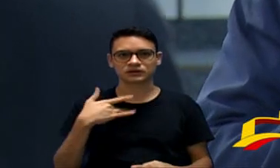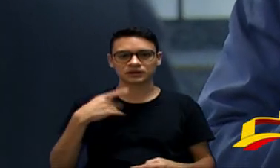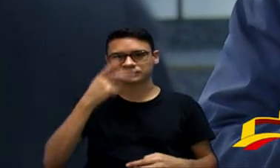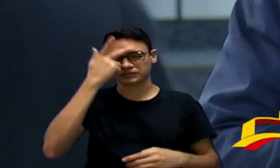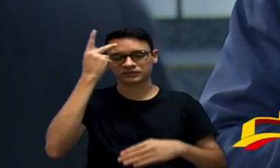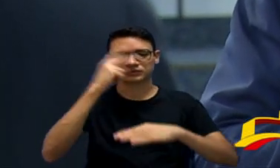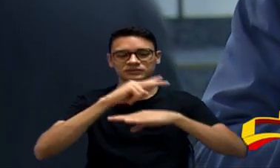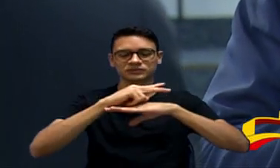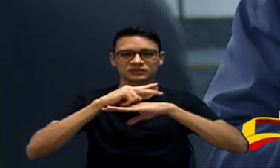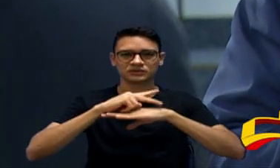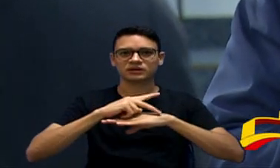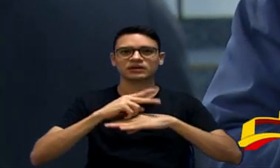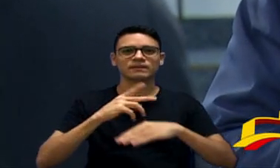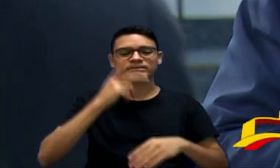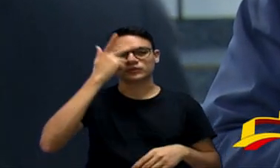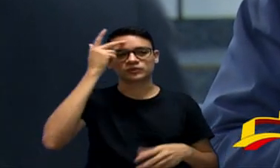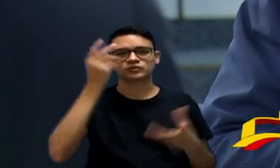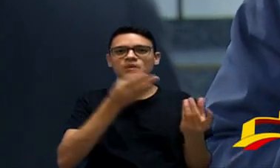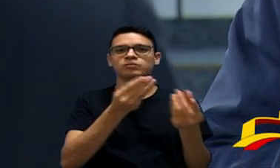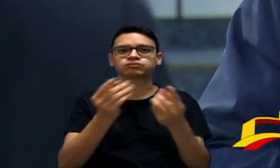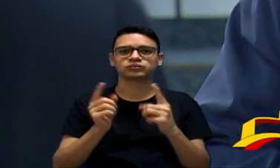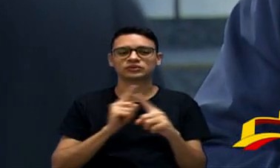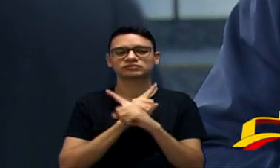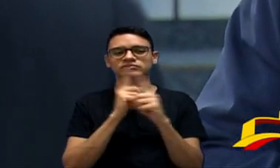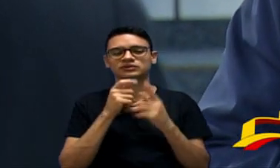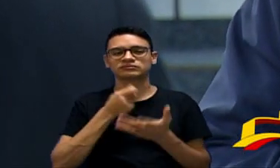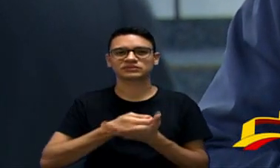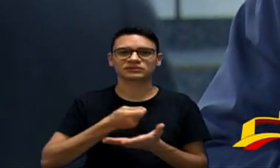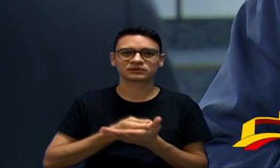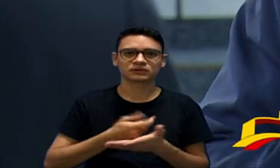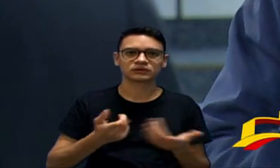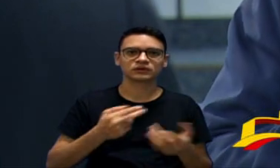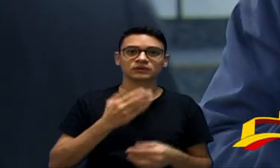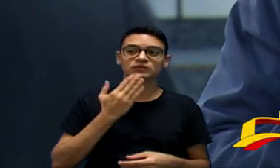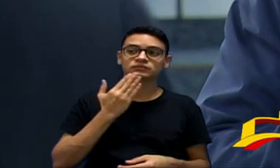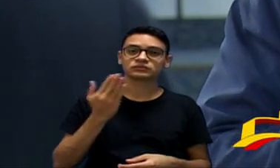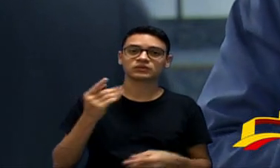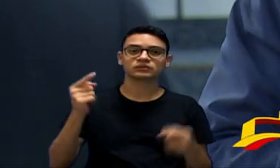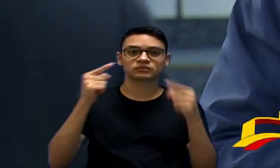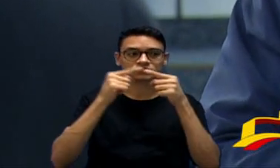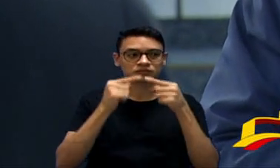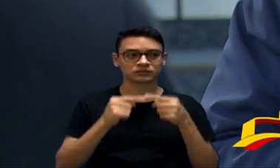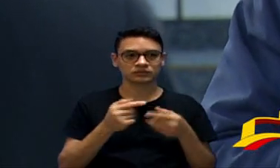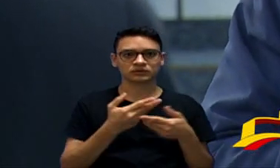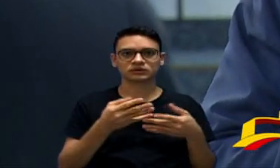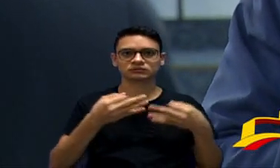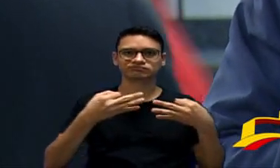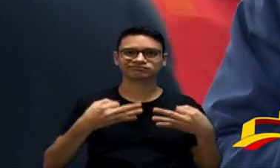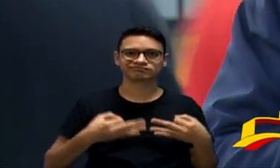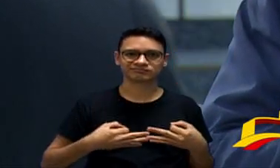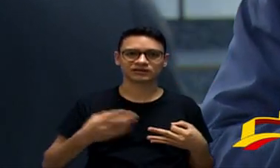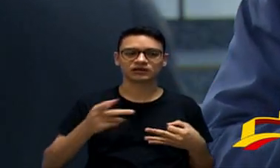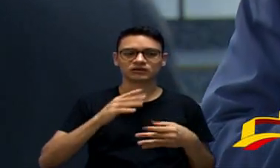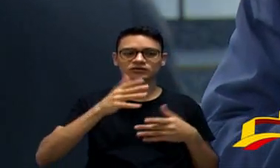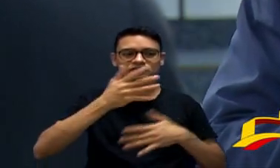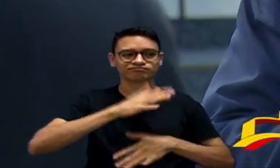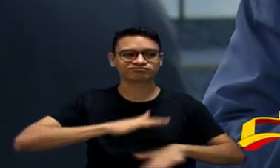acamados. Mas a gente sabe que tem muita população cobrando esse atendimento e o requerimento vem de encontro a uma necessidade grande na nossa região